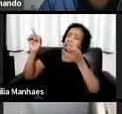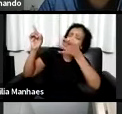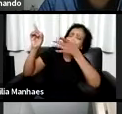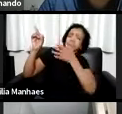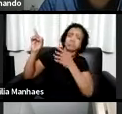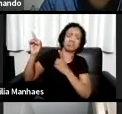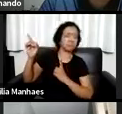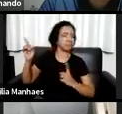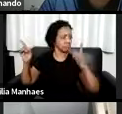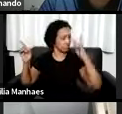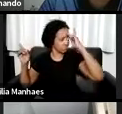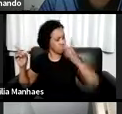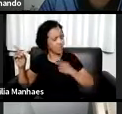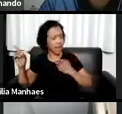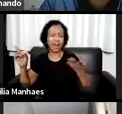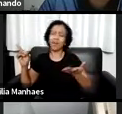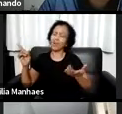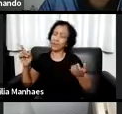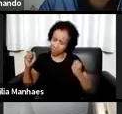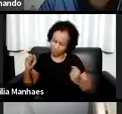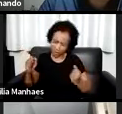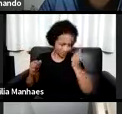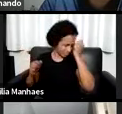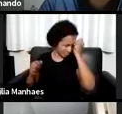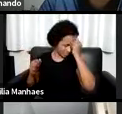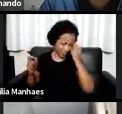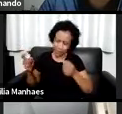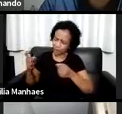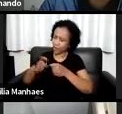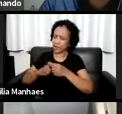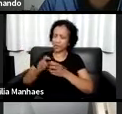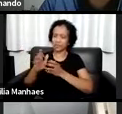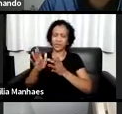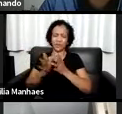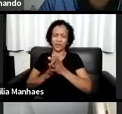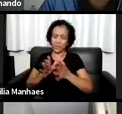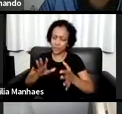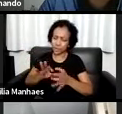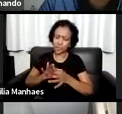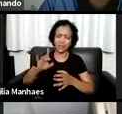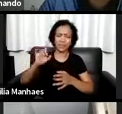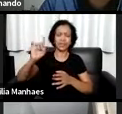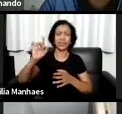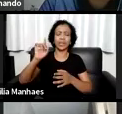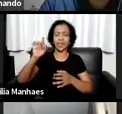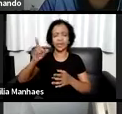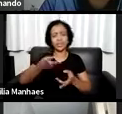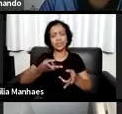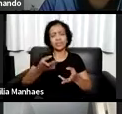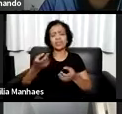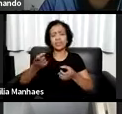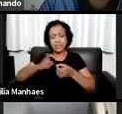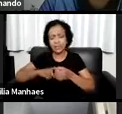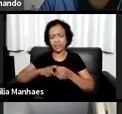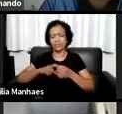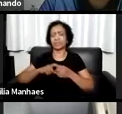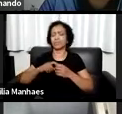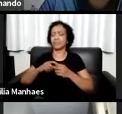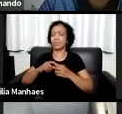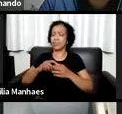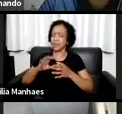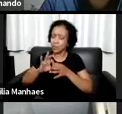do retorno, seja o tempo, Senhor amado, da restauração de suas vidas, da... Ó